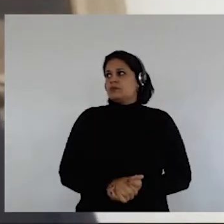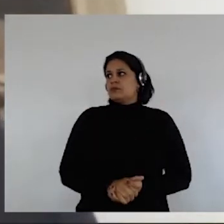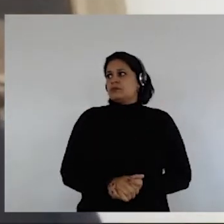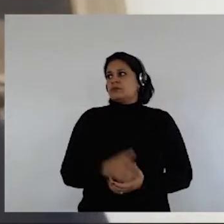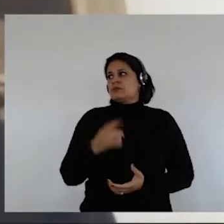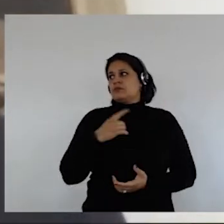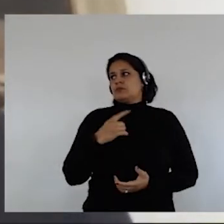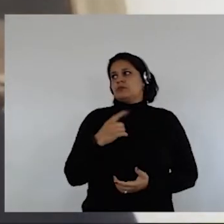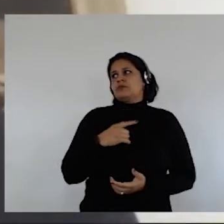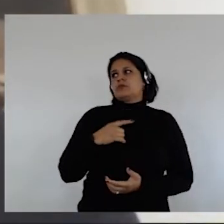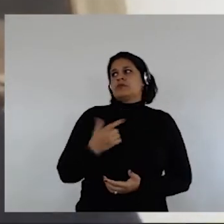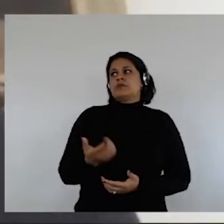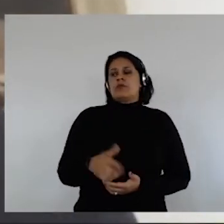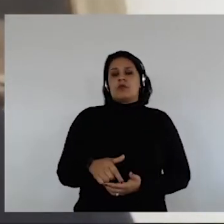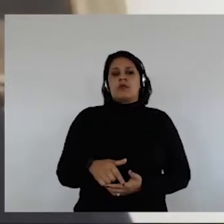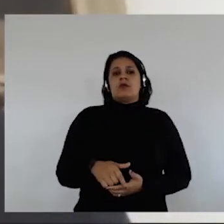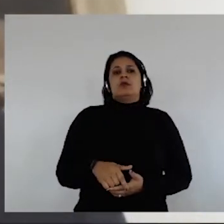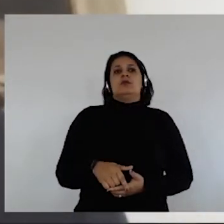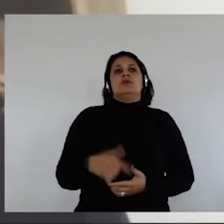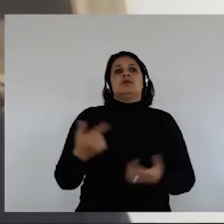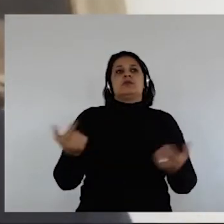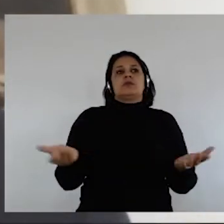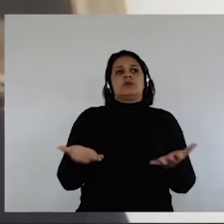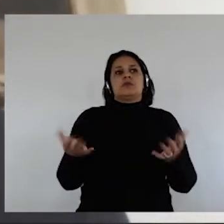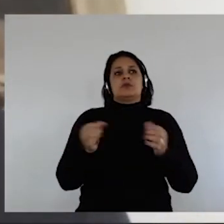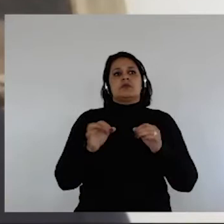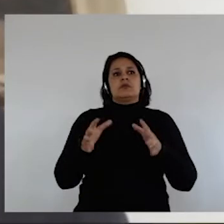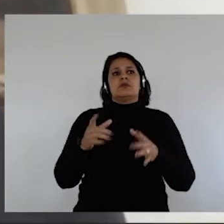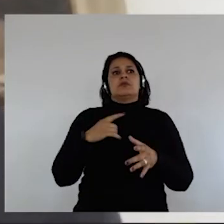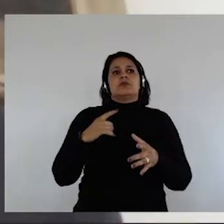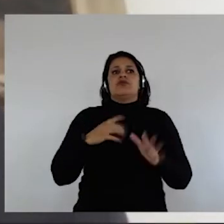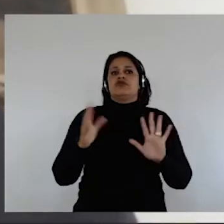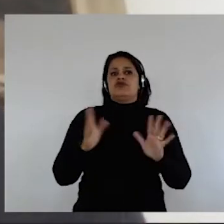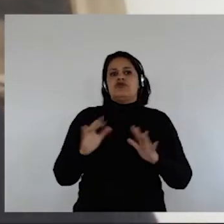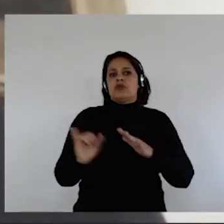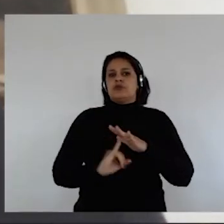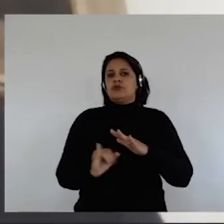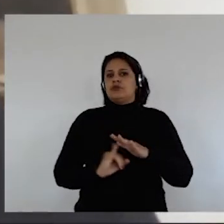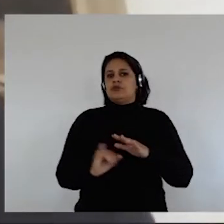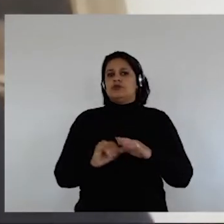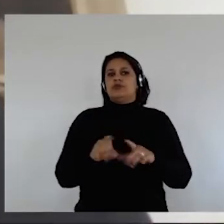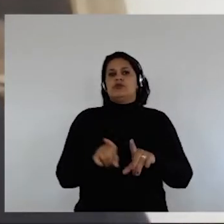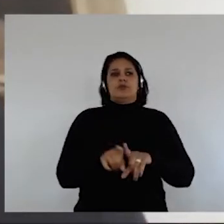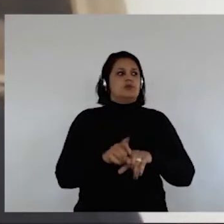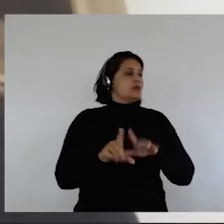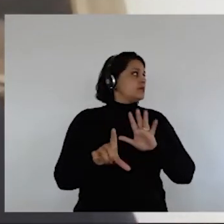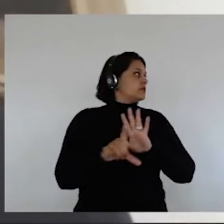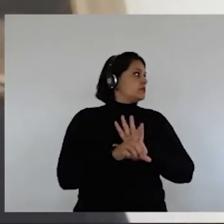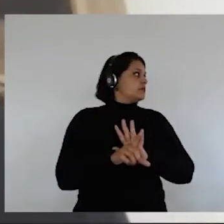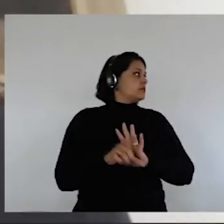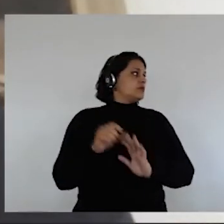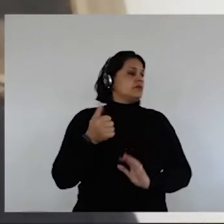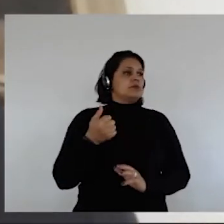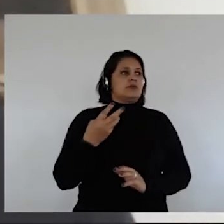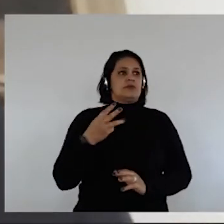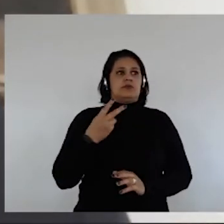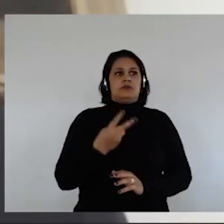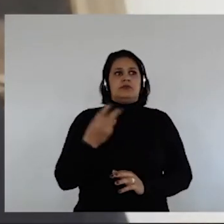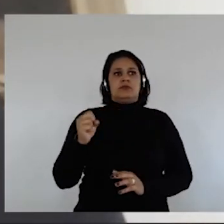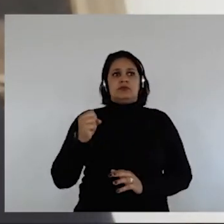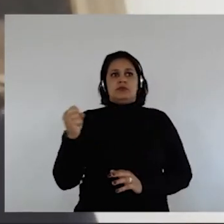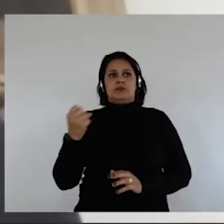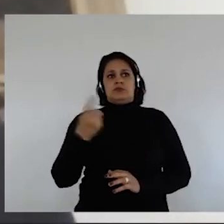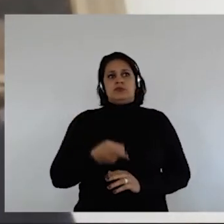crise já tem colocado à prova os institutos e entidades criados pela Lei 13.288 de 2016,